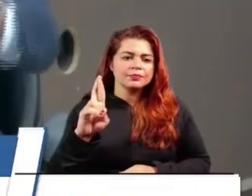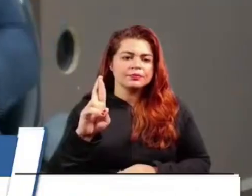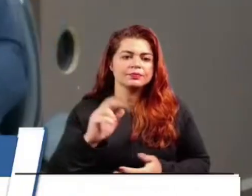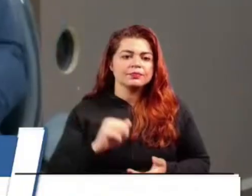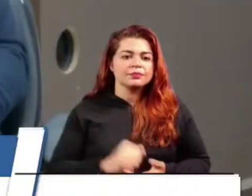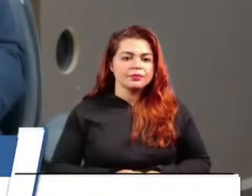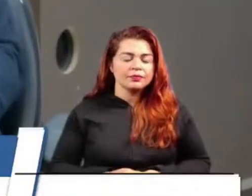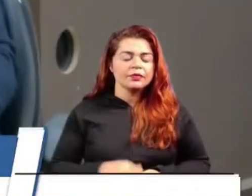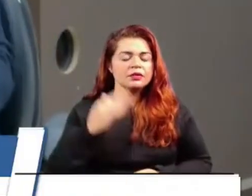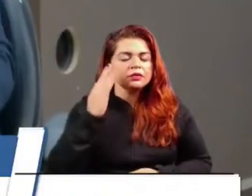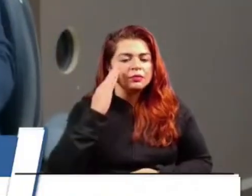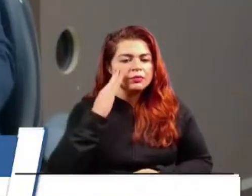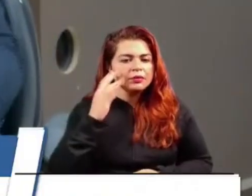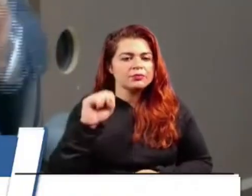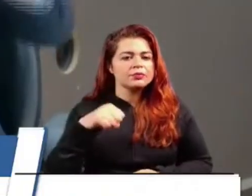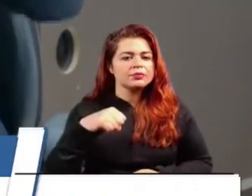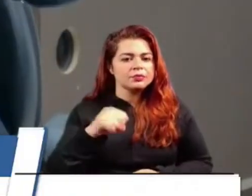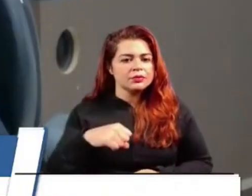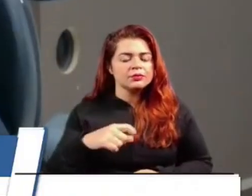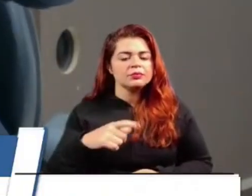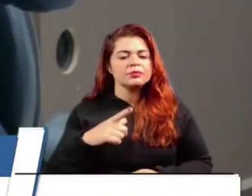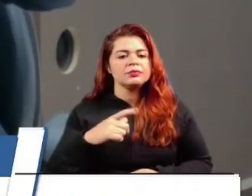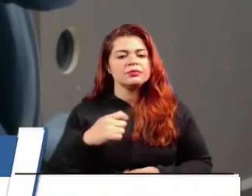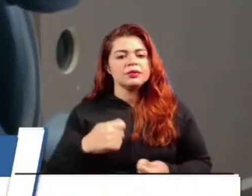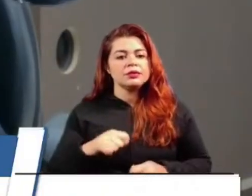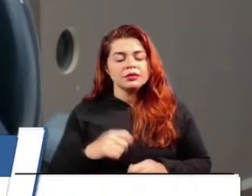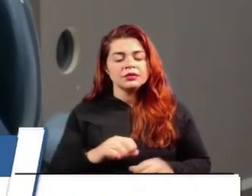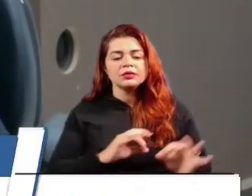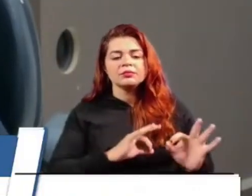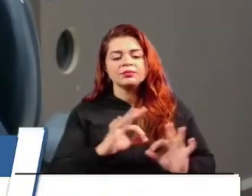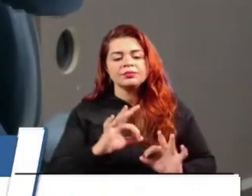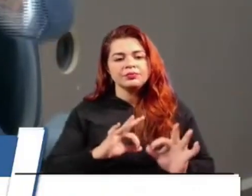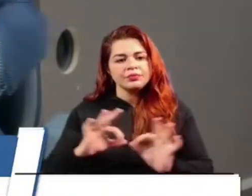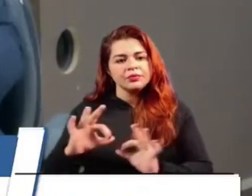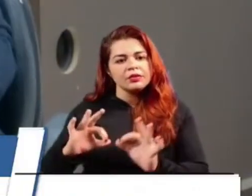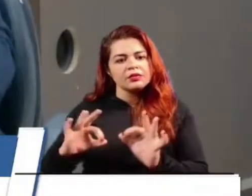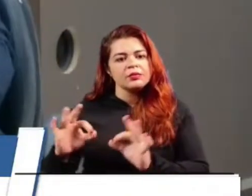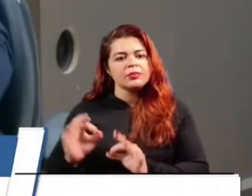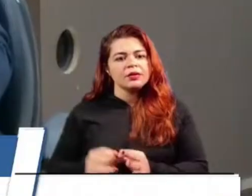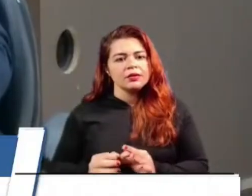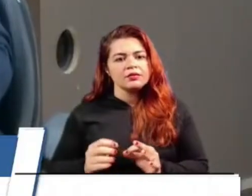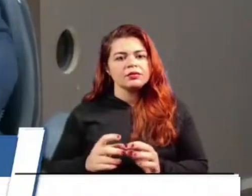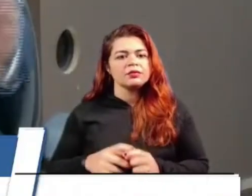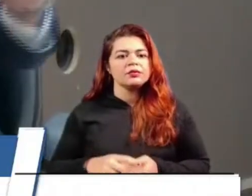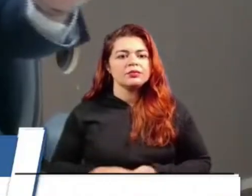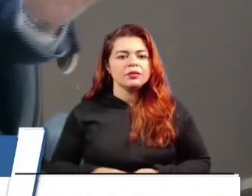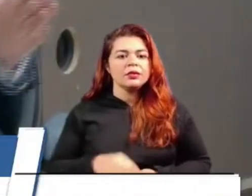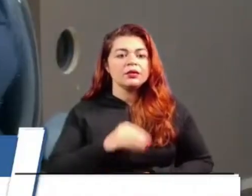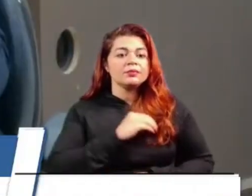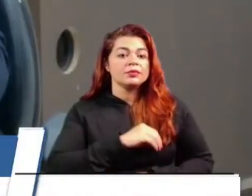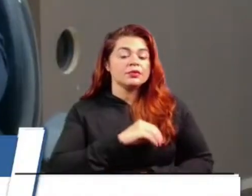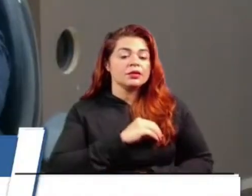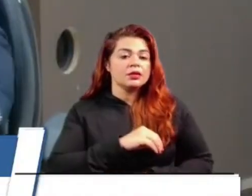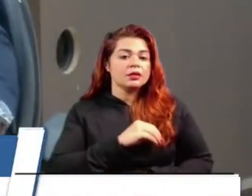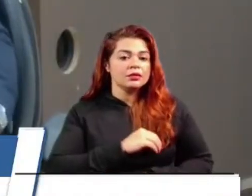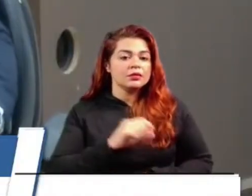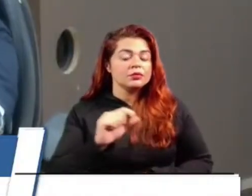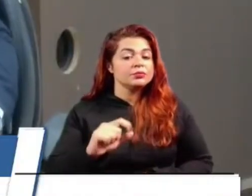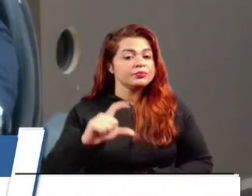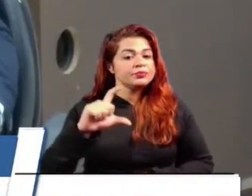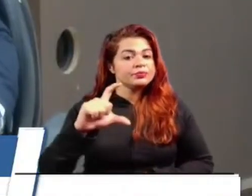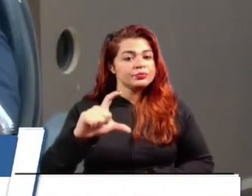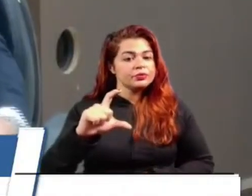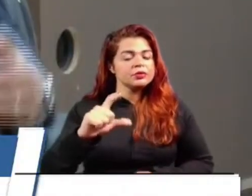haver um planejamento salarial de aumento, porque nós sabemos que, infelizmente, a realidade